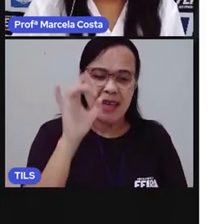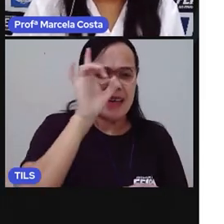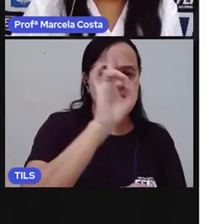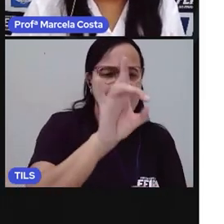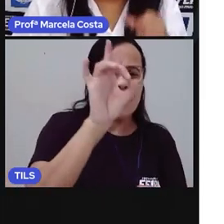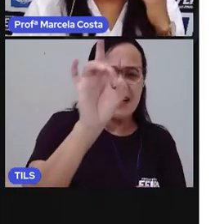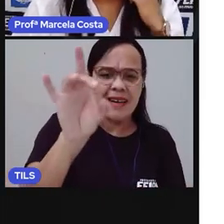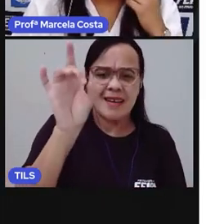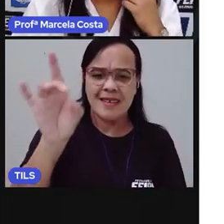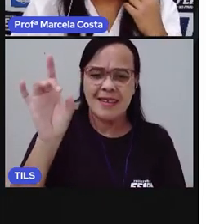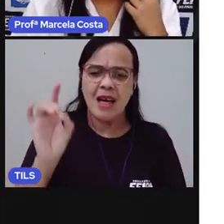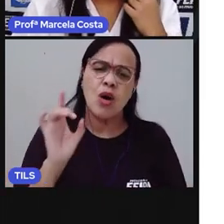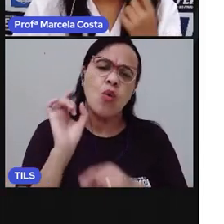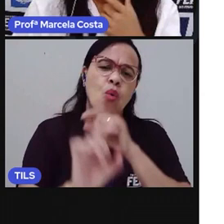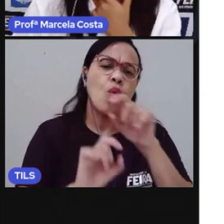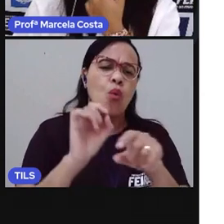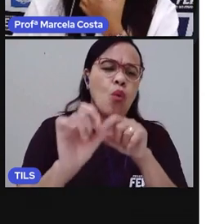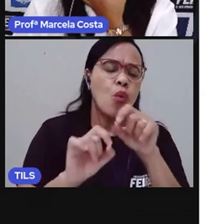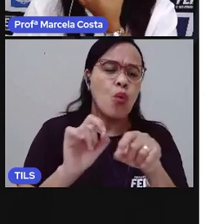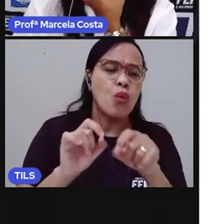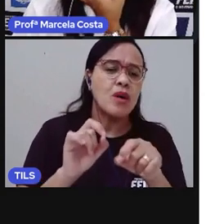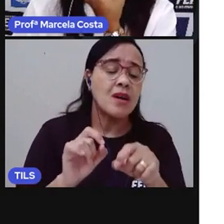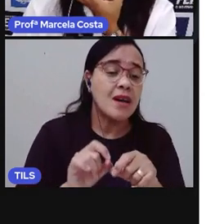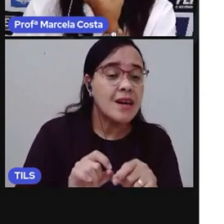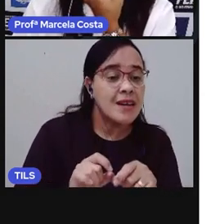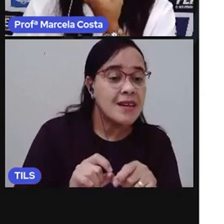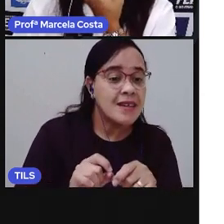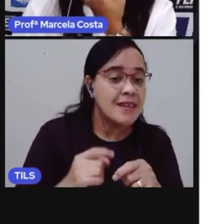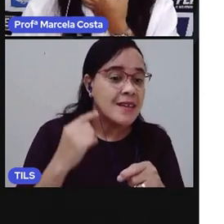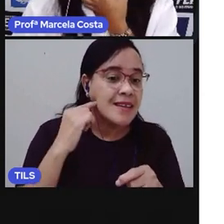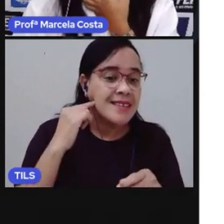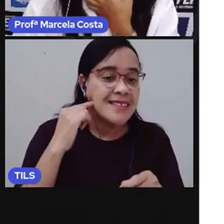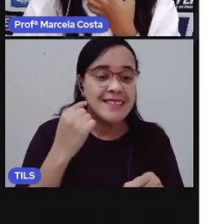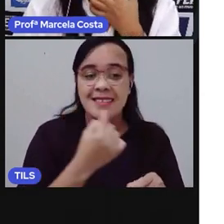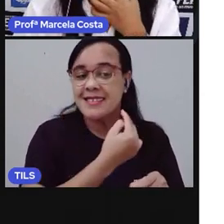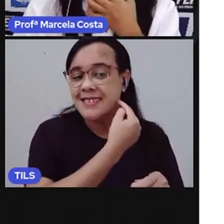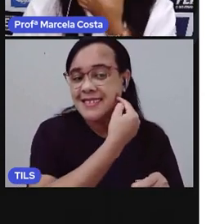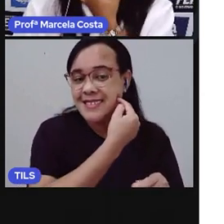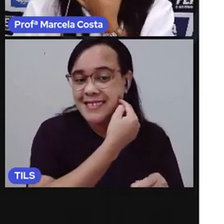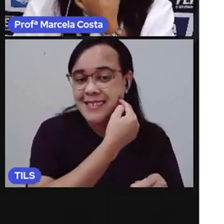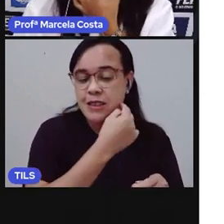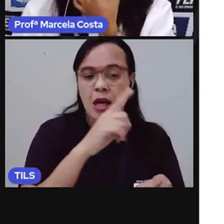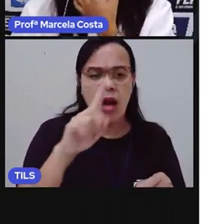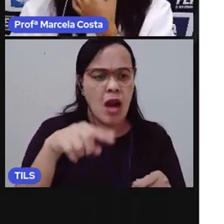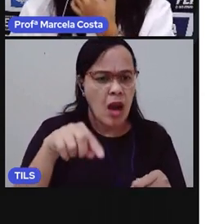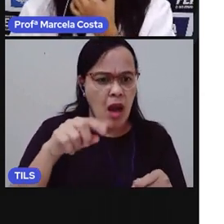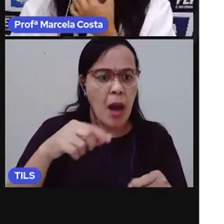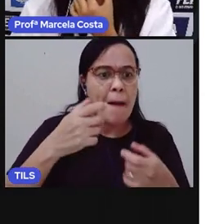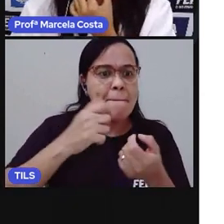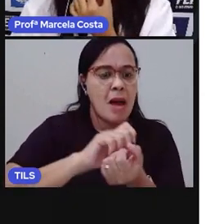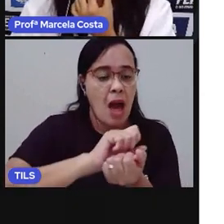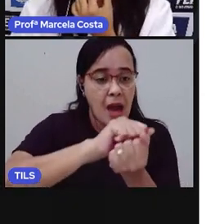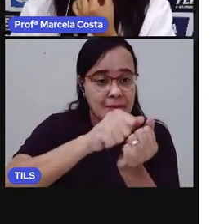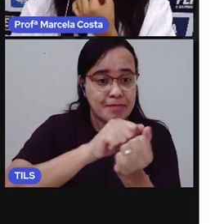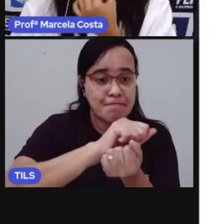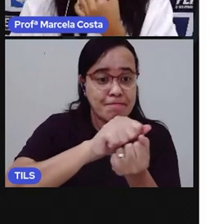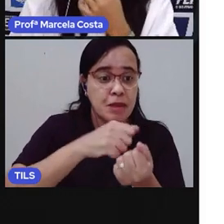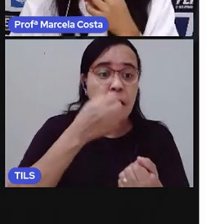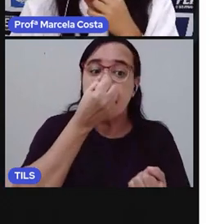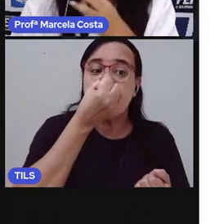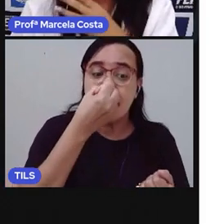dentes esse nesses maiores que tem na parte de trás da boca eles são importantes para mastigar alimentos mais